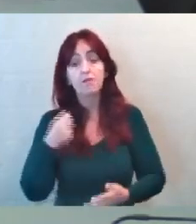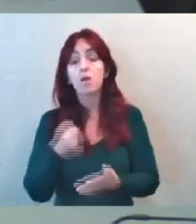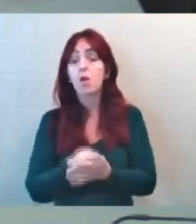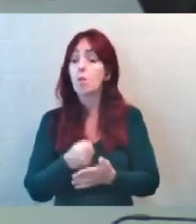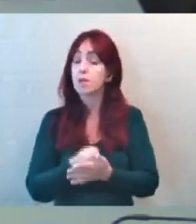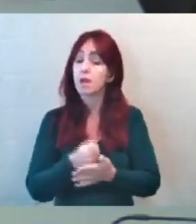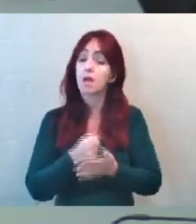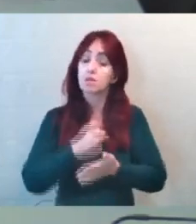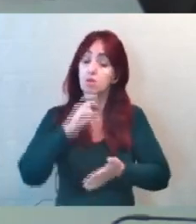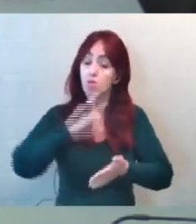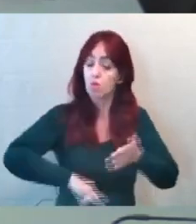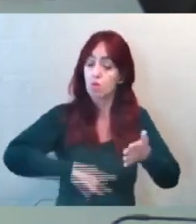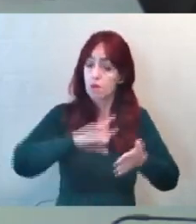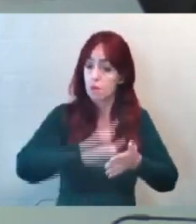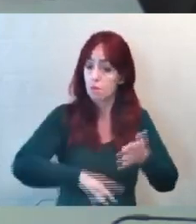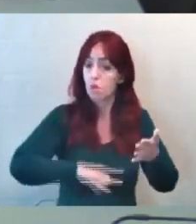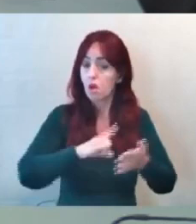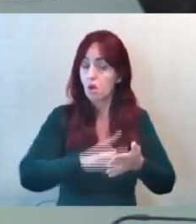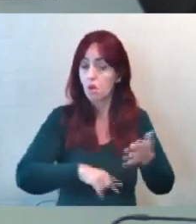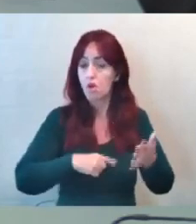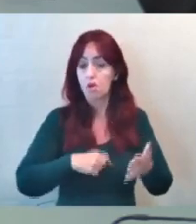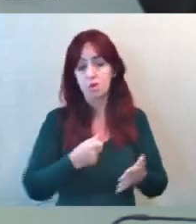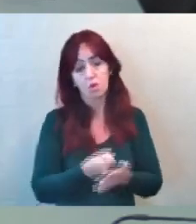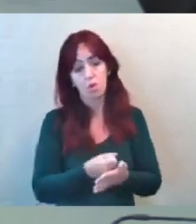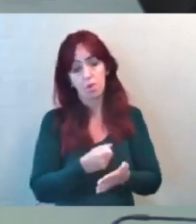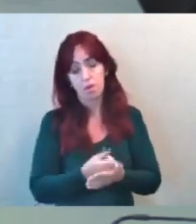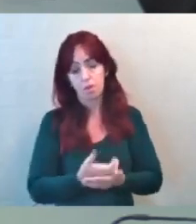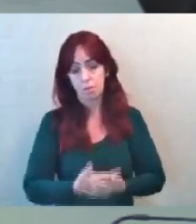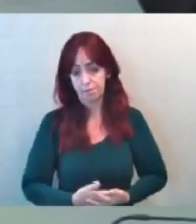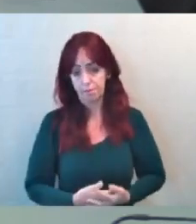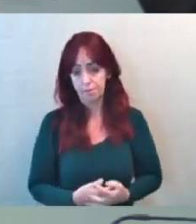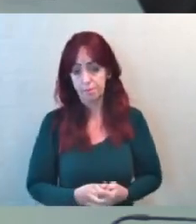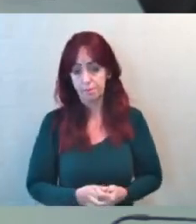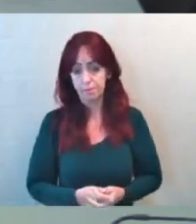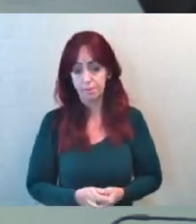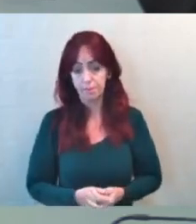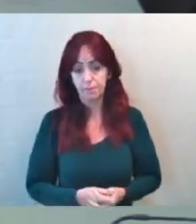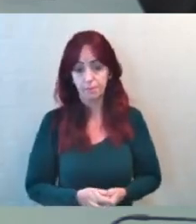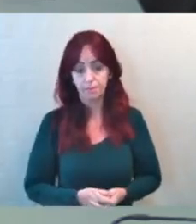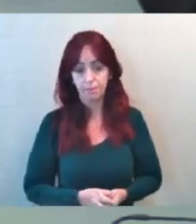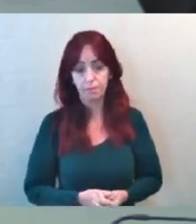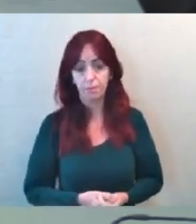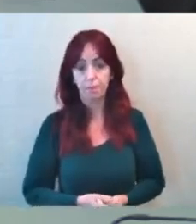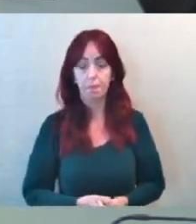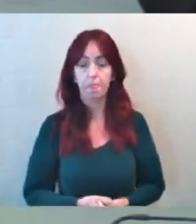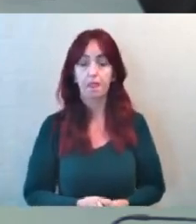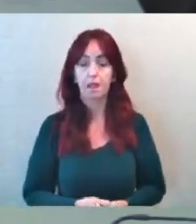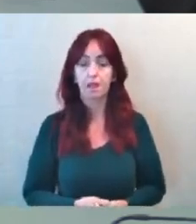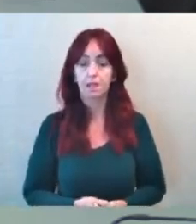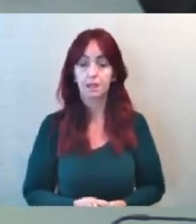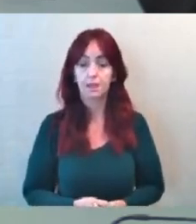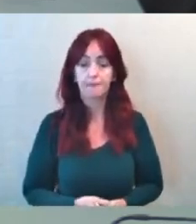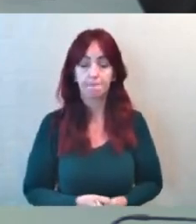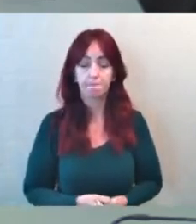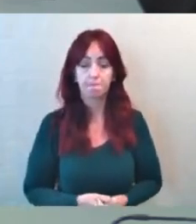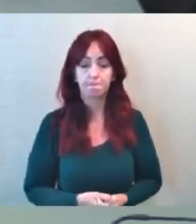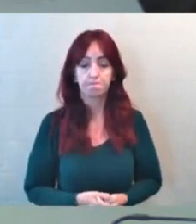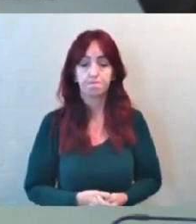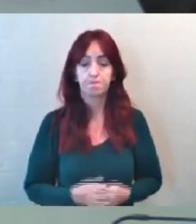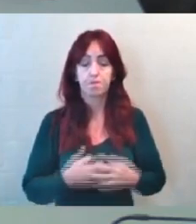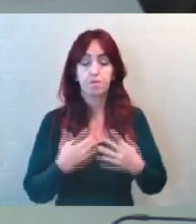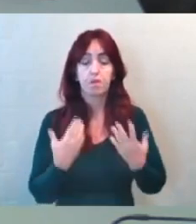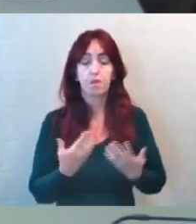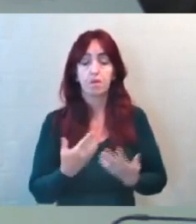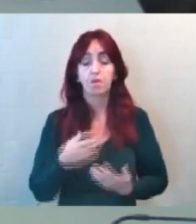ser cumprida e não uma benesse do poder público de entregar dinheiro de subsídio para comprar ônibus? Qual que é a interpretação do senhor sobre